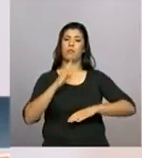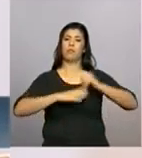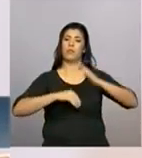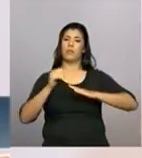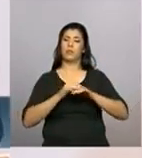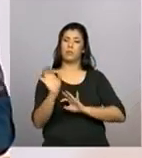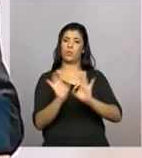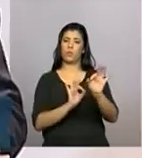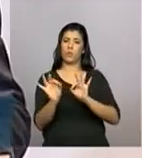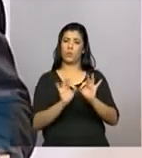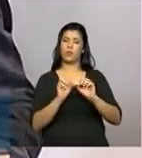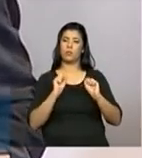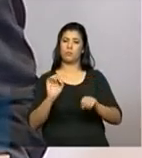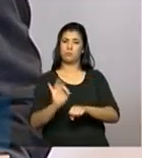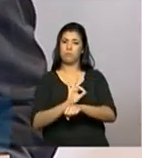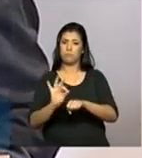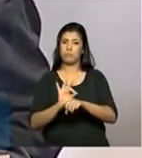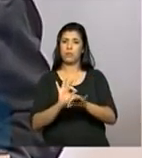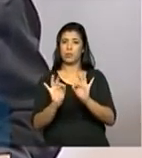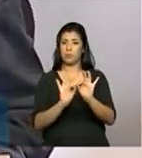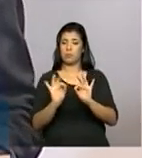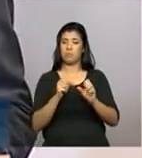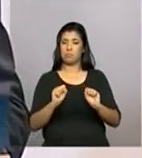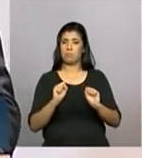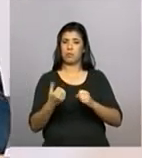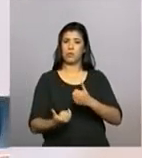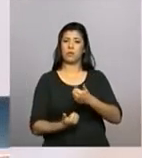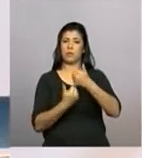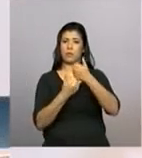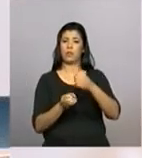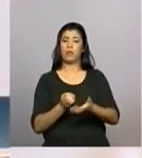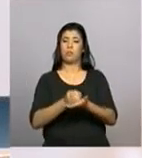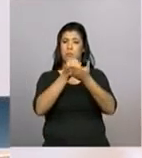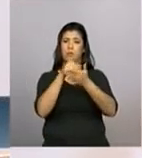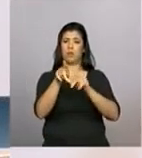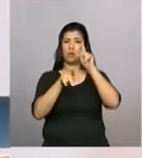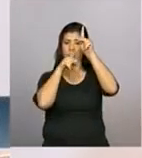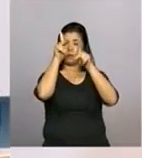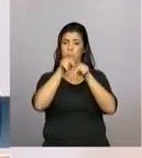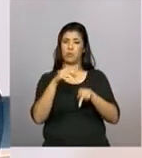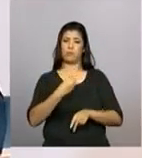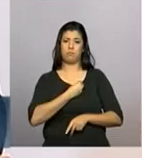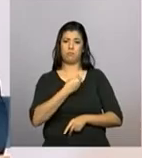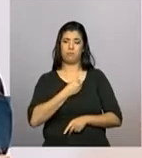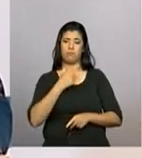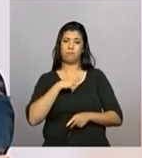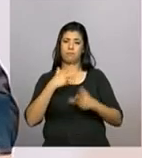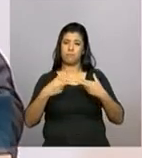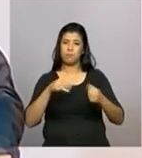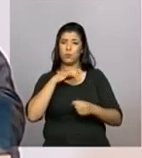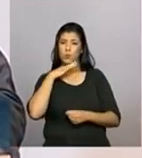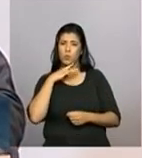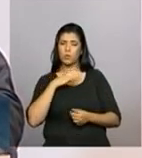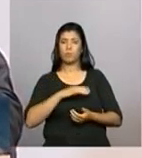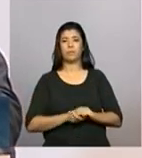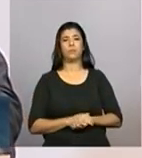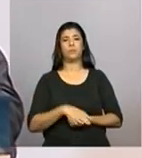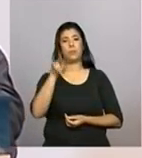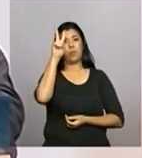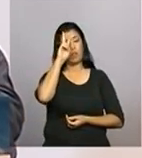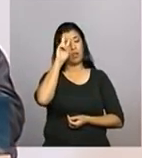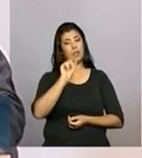possamos efetivamente apoiar essa população que também vive de maneira inadequada. Quero